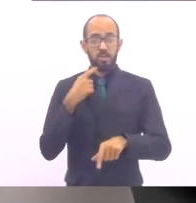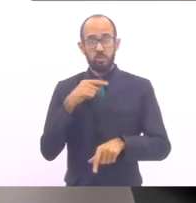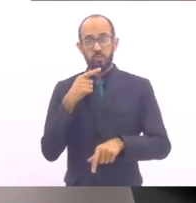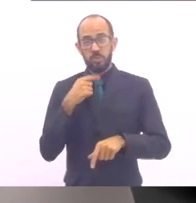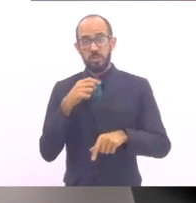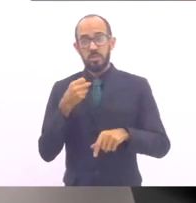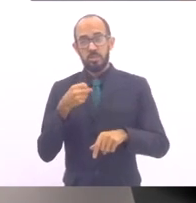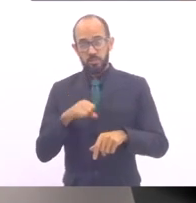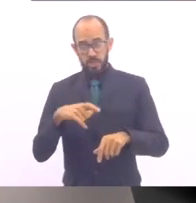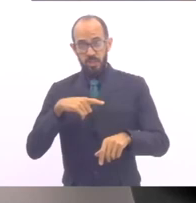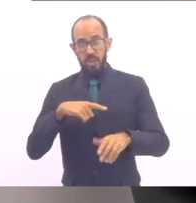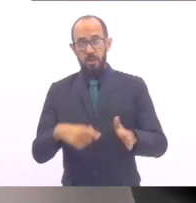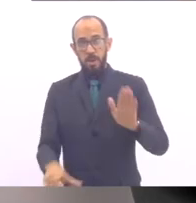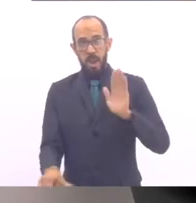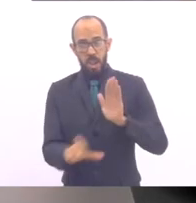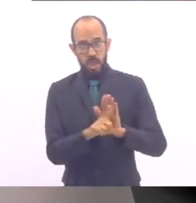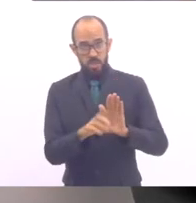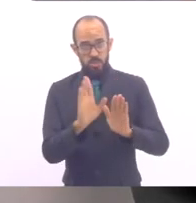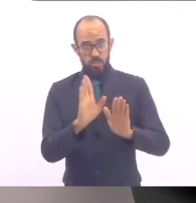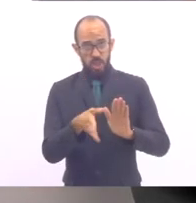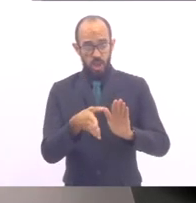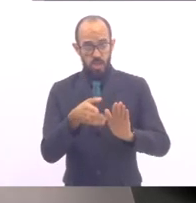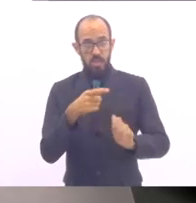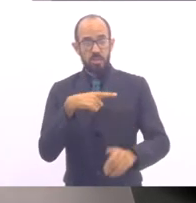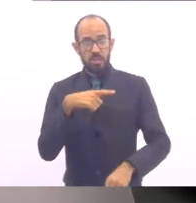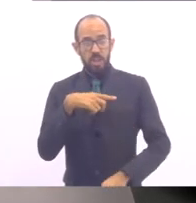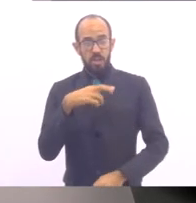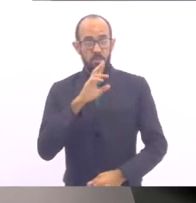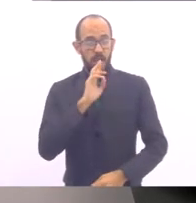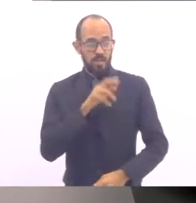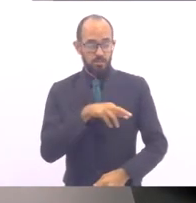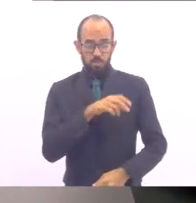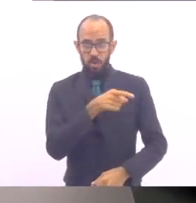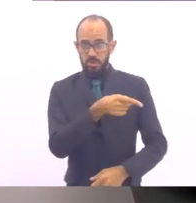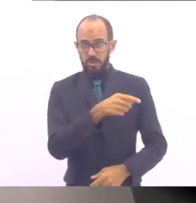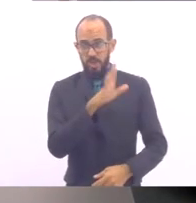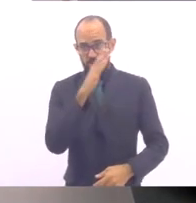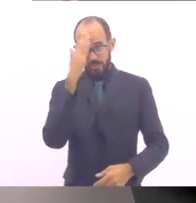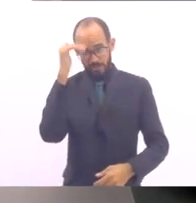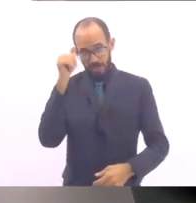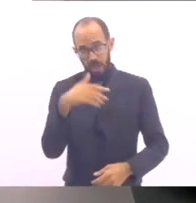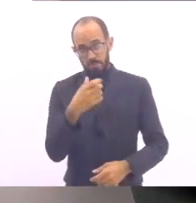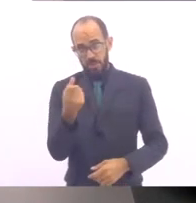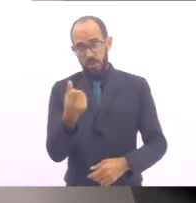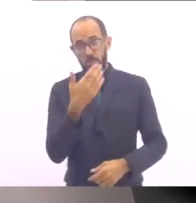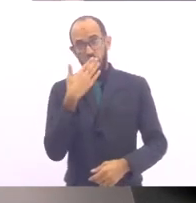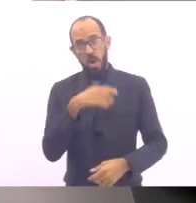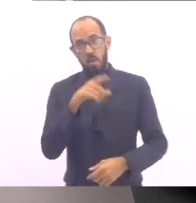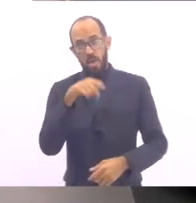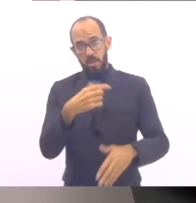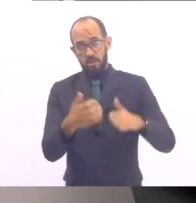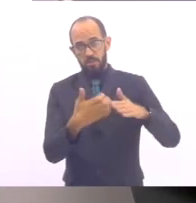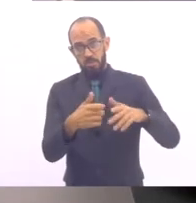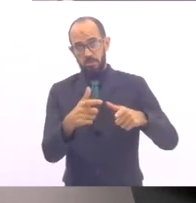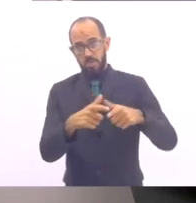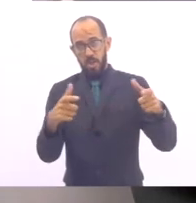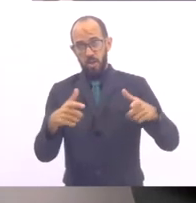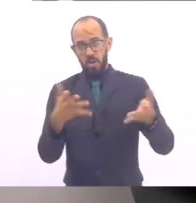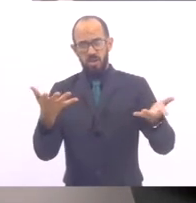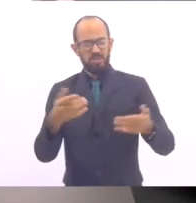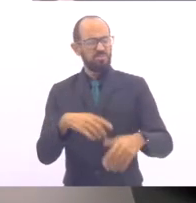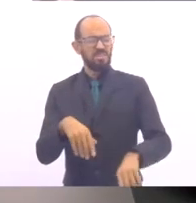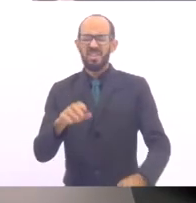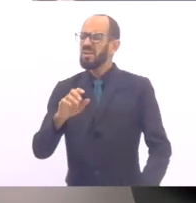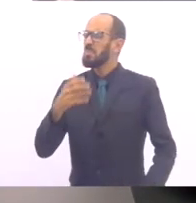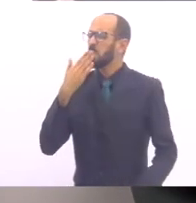tem uma lei, e se elas já estão respondendo... E se já se sabe quais são as grandes, como é que chama agora o órgão que